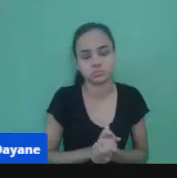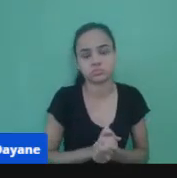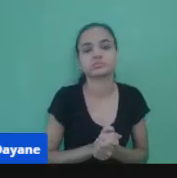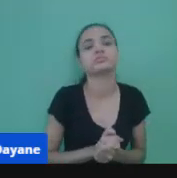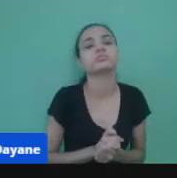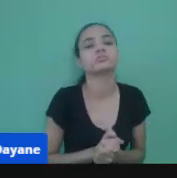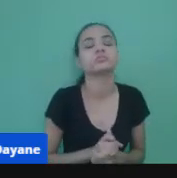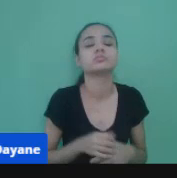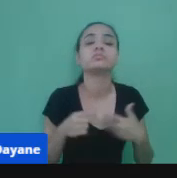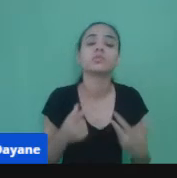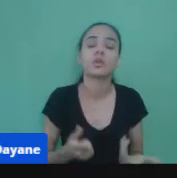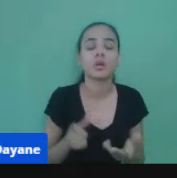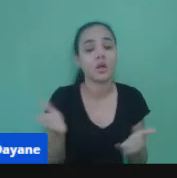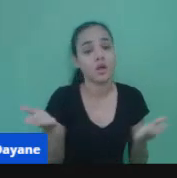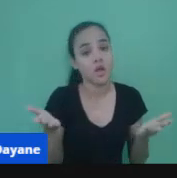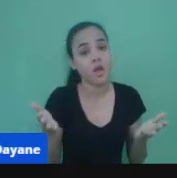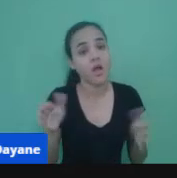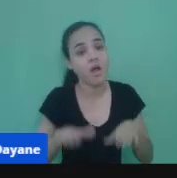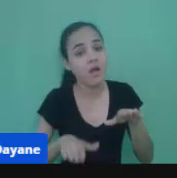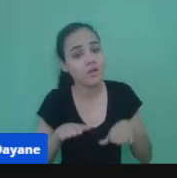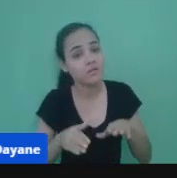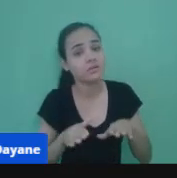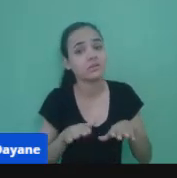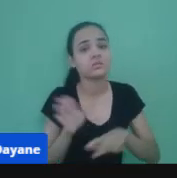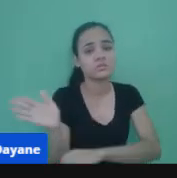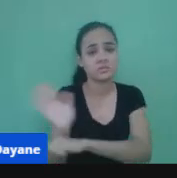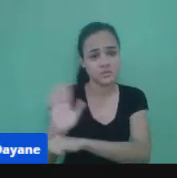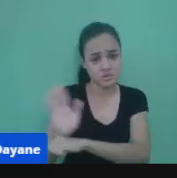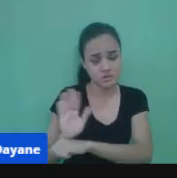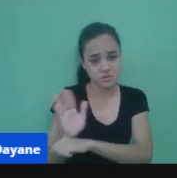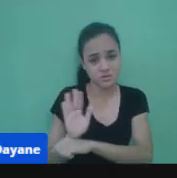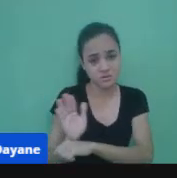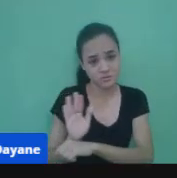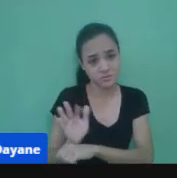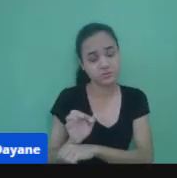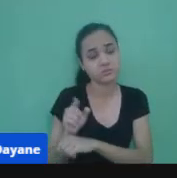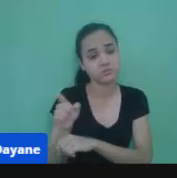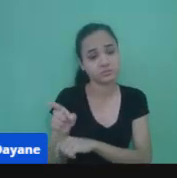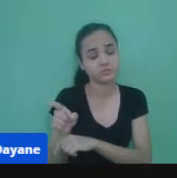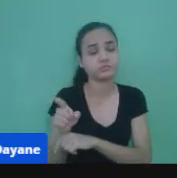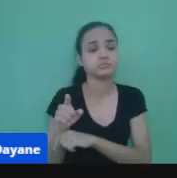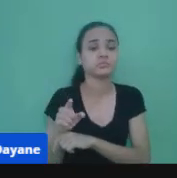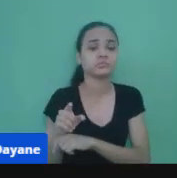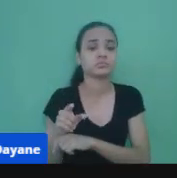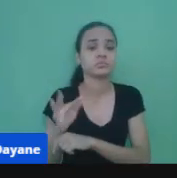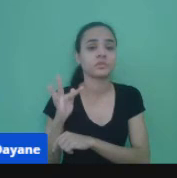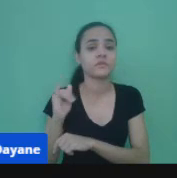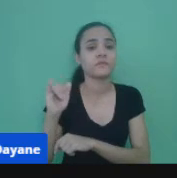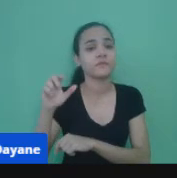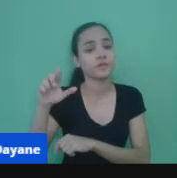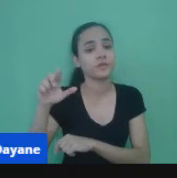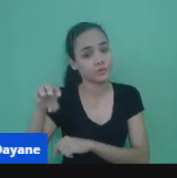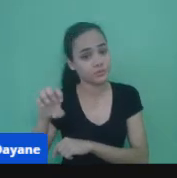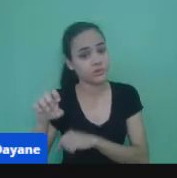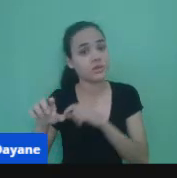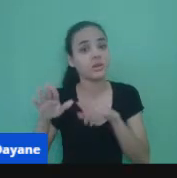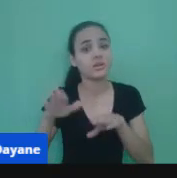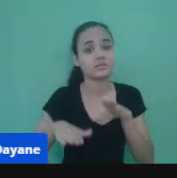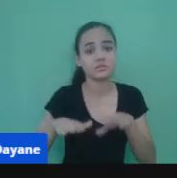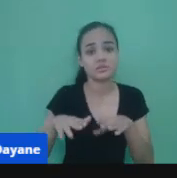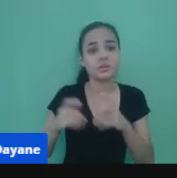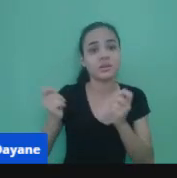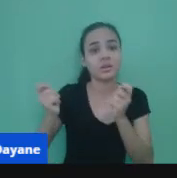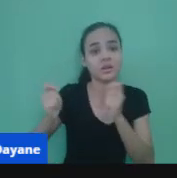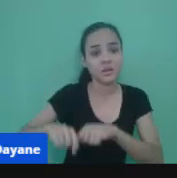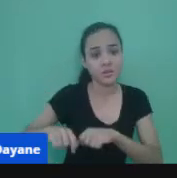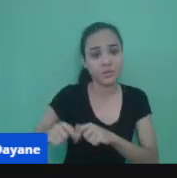está no cinema, você quer passar também, você tira a possibilidade do lucro, né, lá da produtora, lá no cinema.